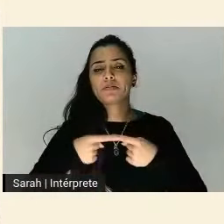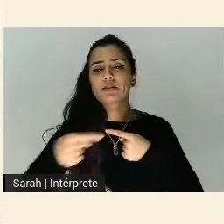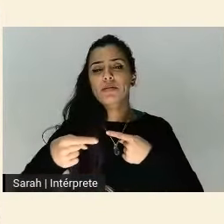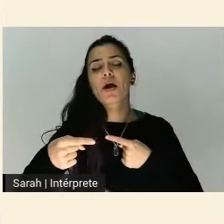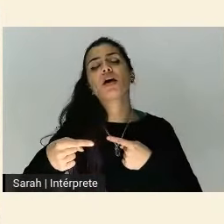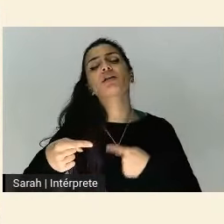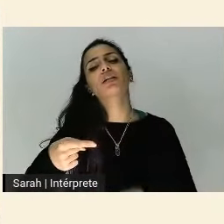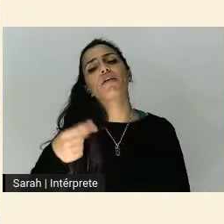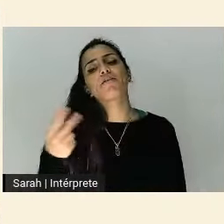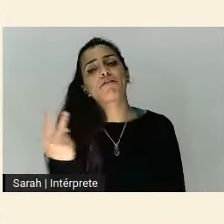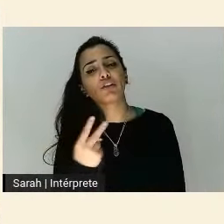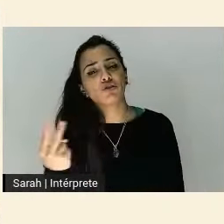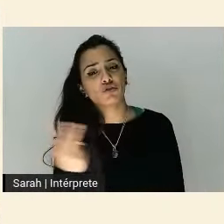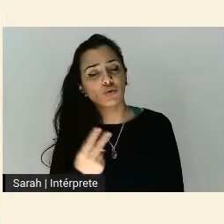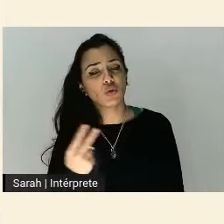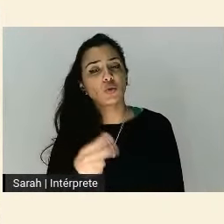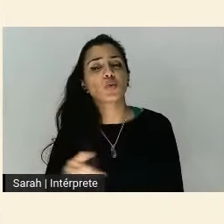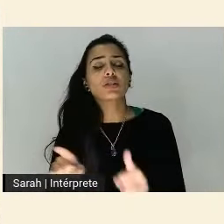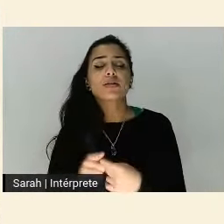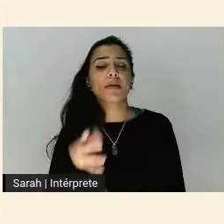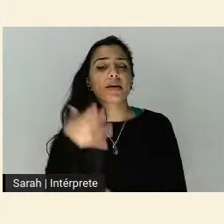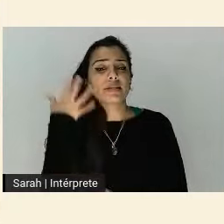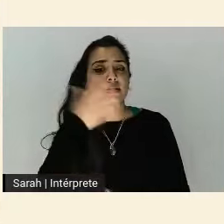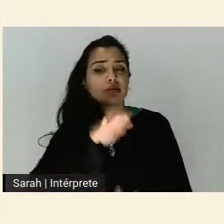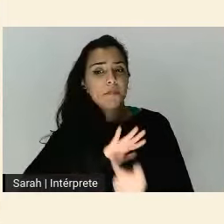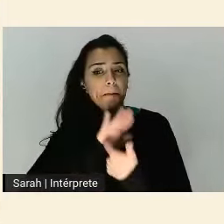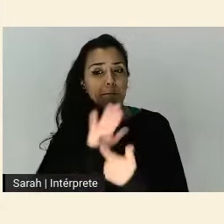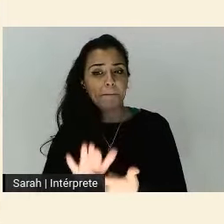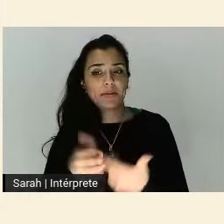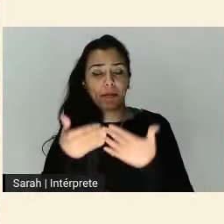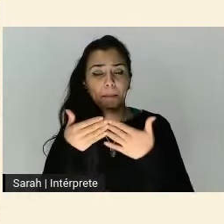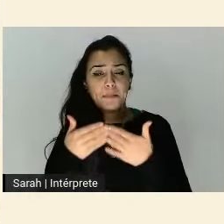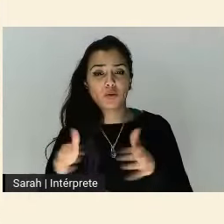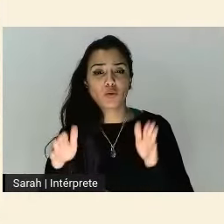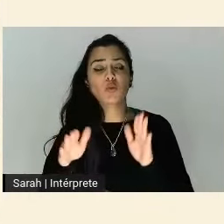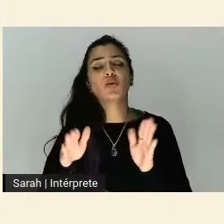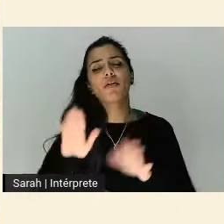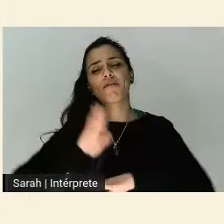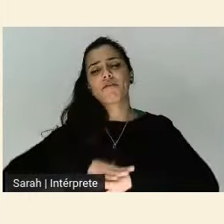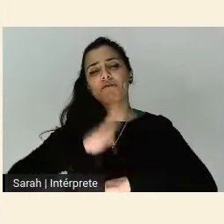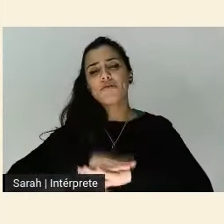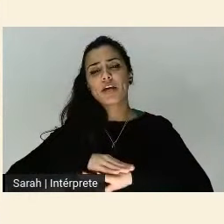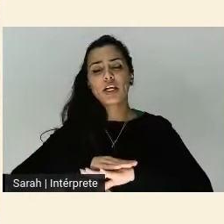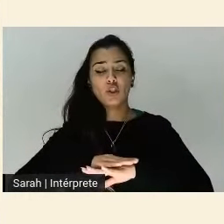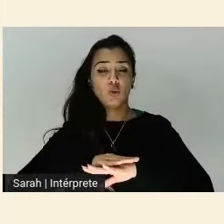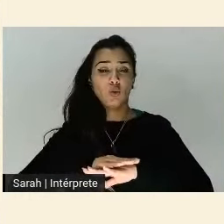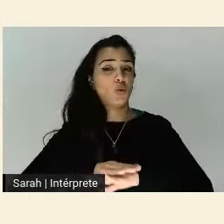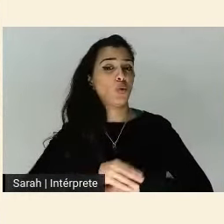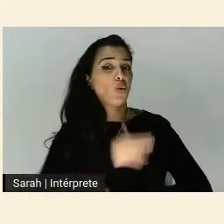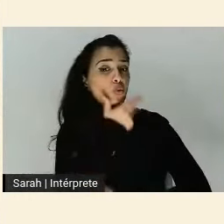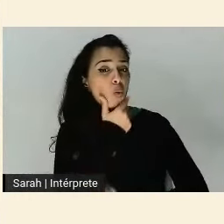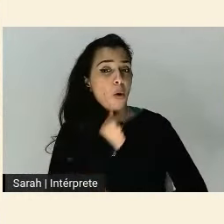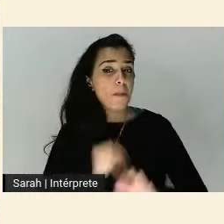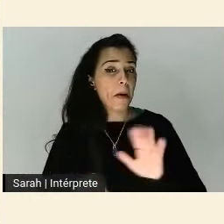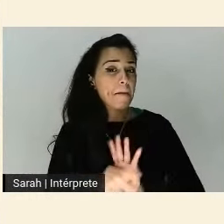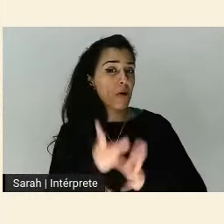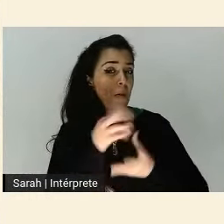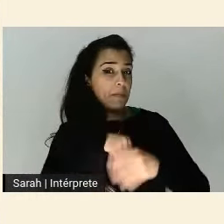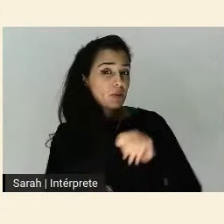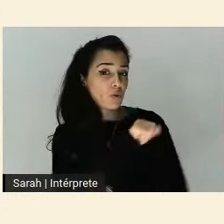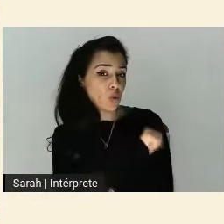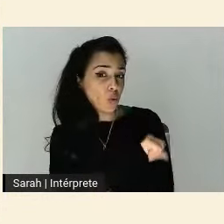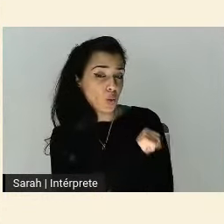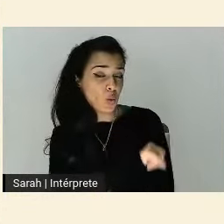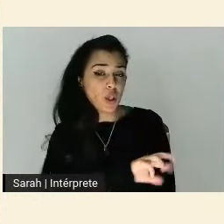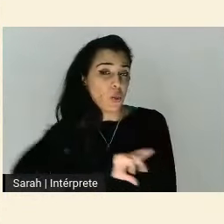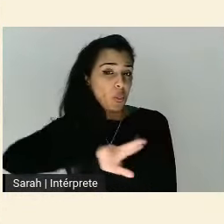de abertura feita por Graça Aranha, que é um intelectual carioca, não é um intelectual paulista, não